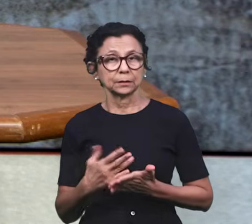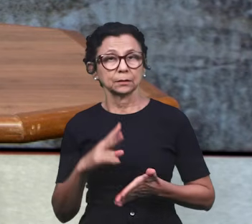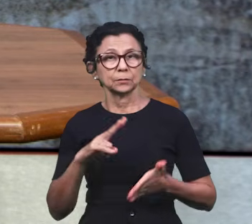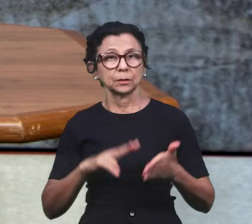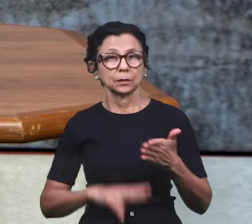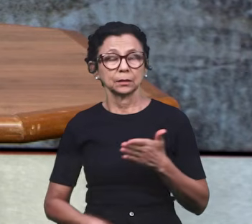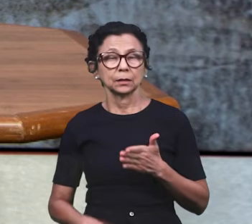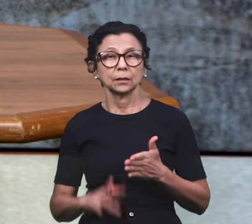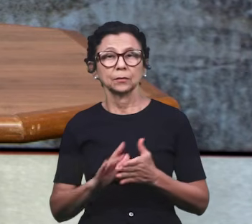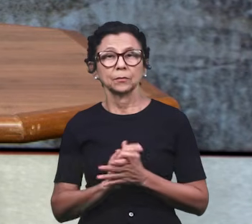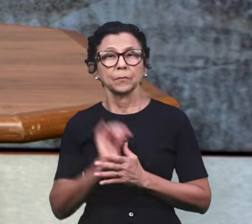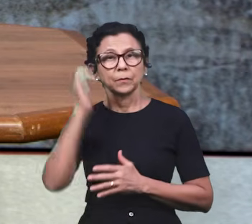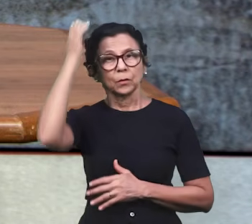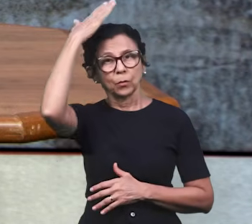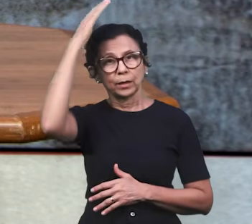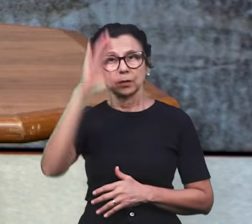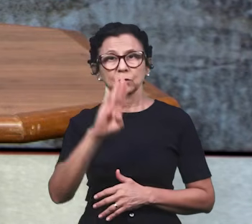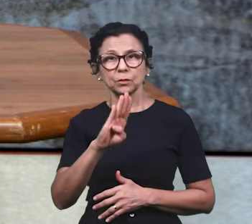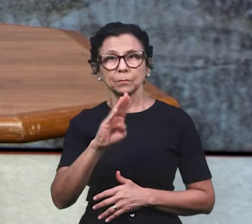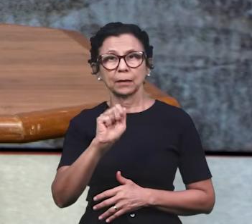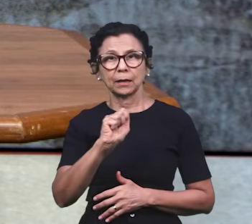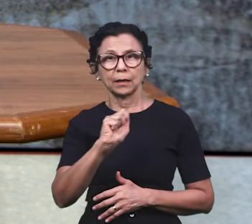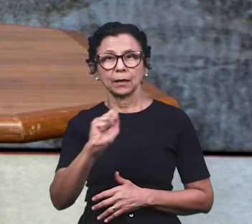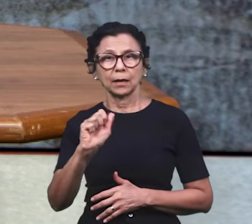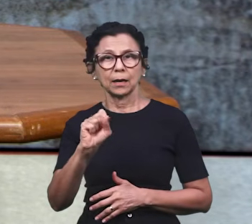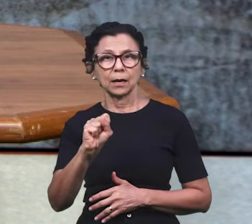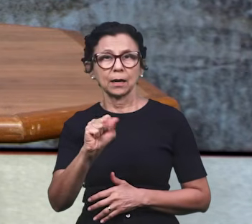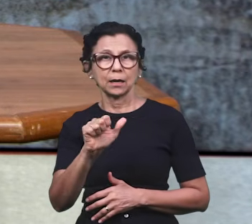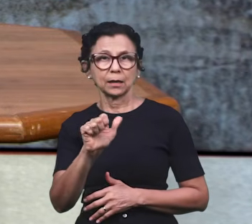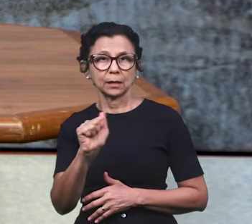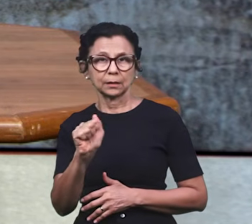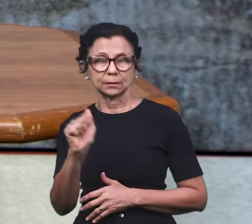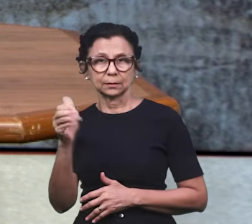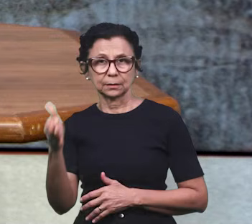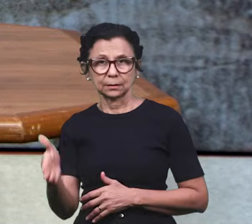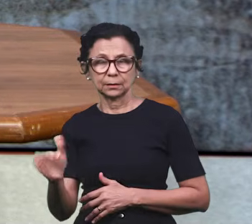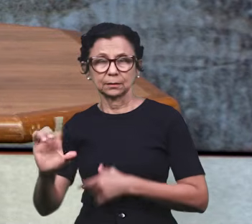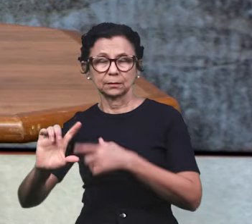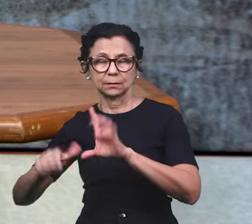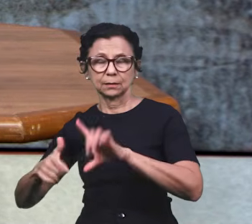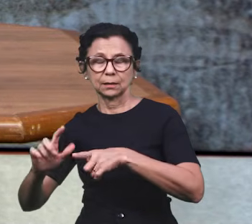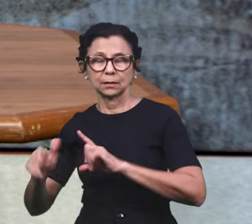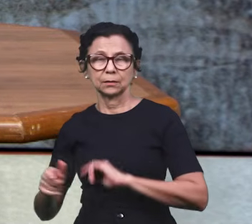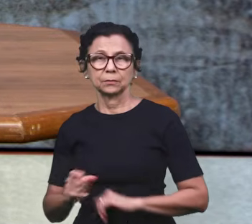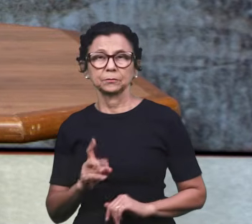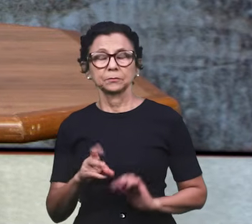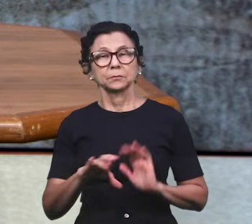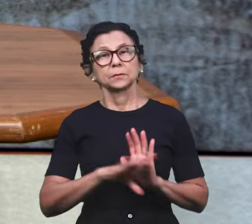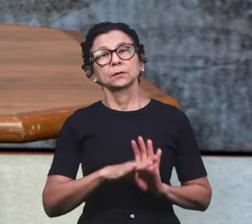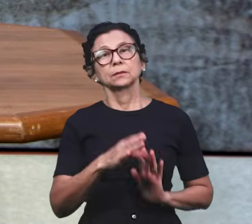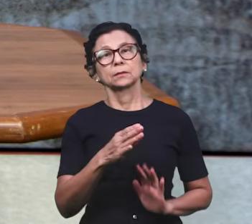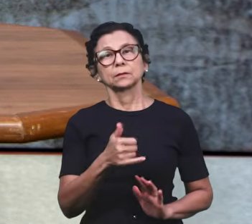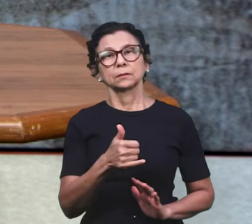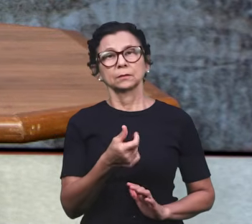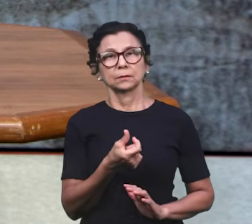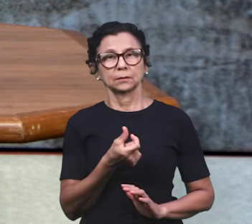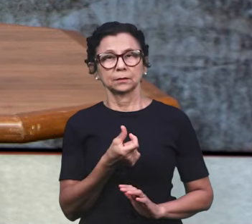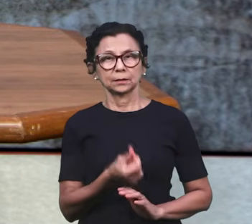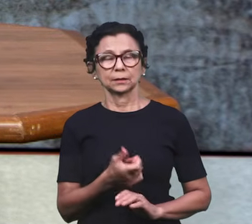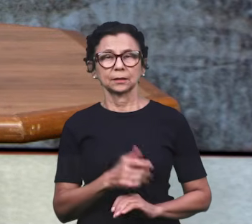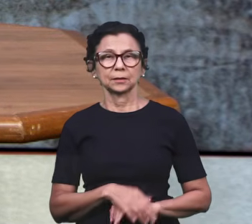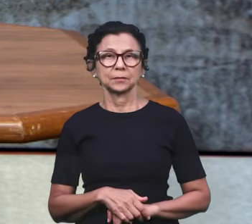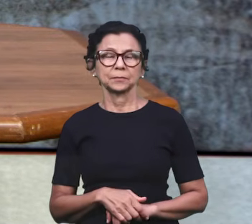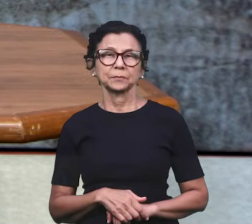de Baasa em Israel. Então, nós vamos prosseguir agora, capítulo 16 do livro